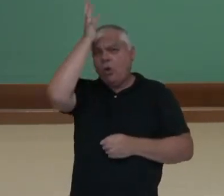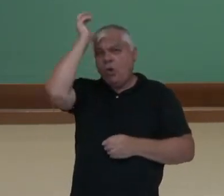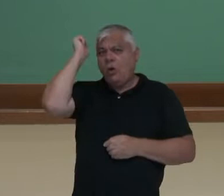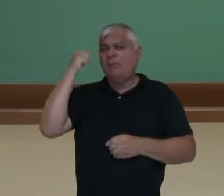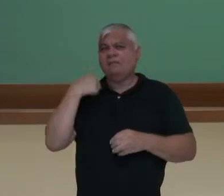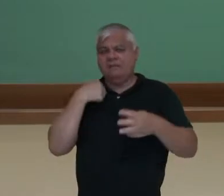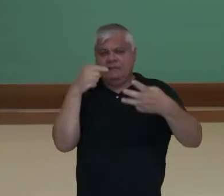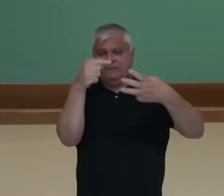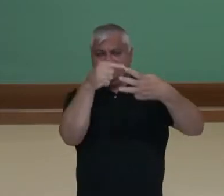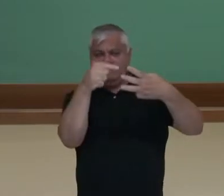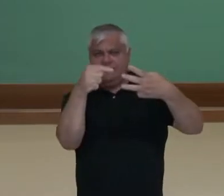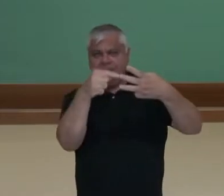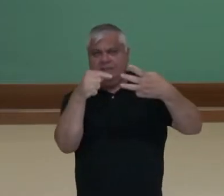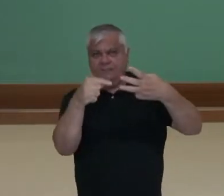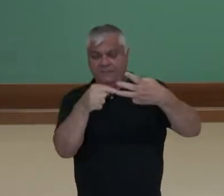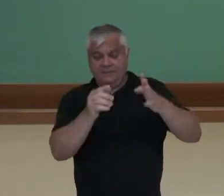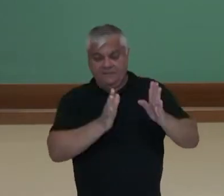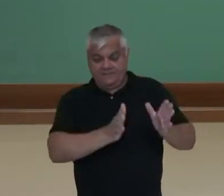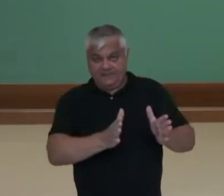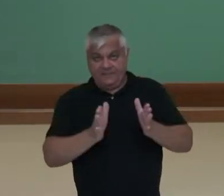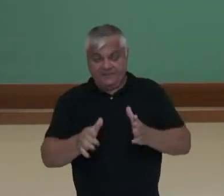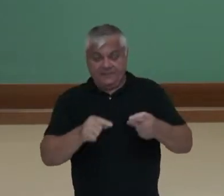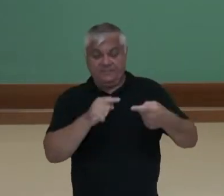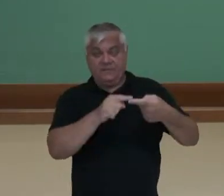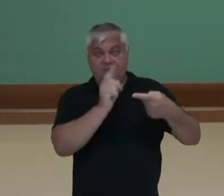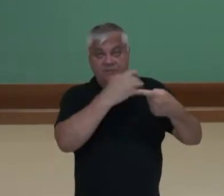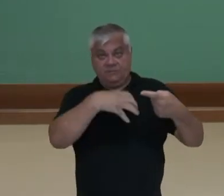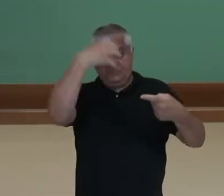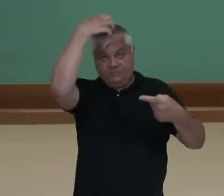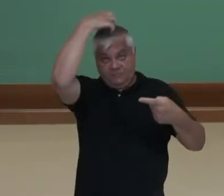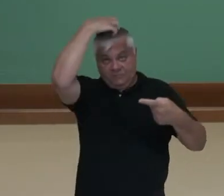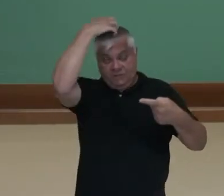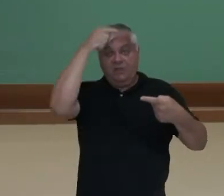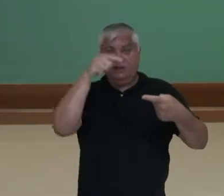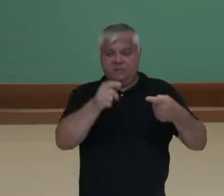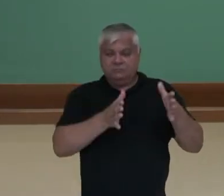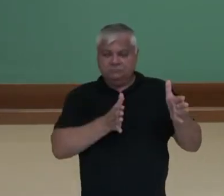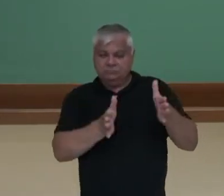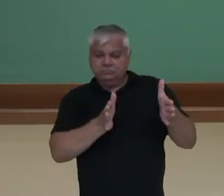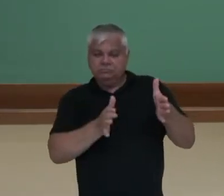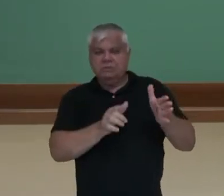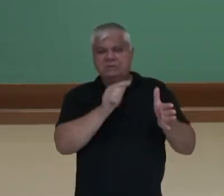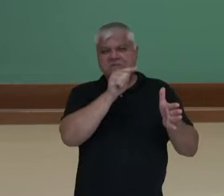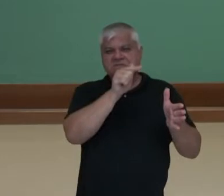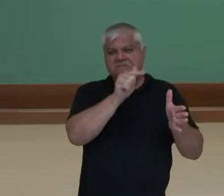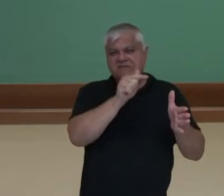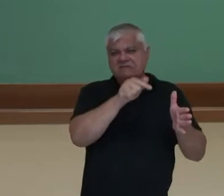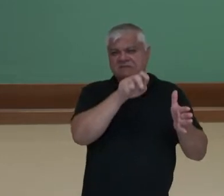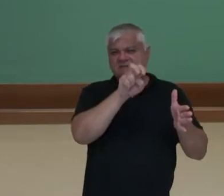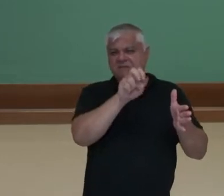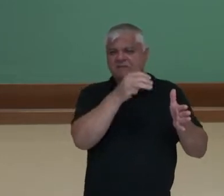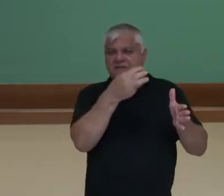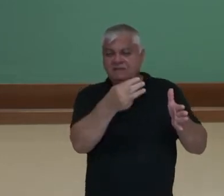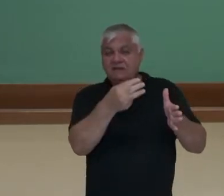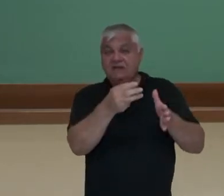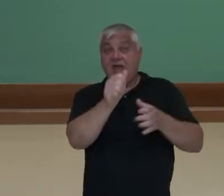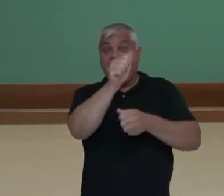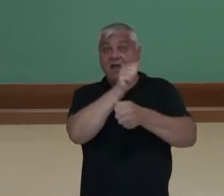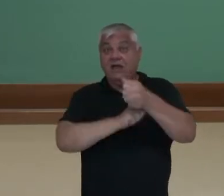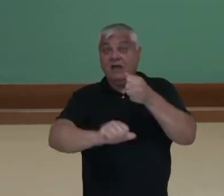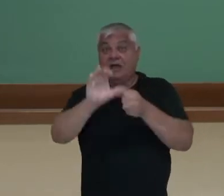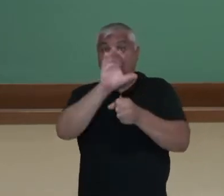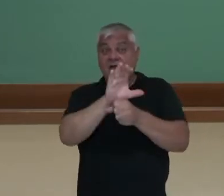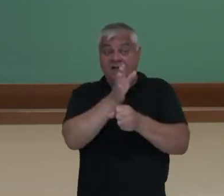três períodos. O primeiro dele é a monarquia, que vai ali do ano de 753 a.C. ao ano